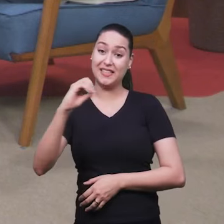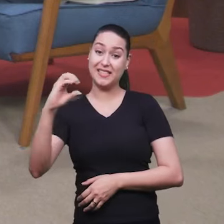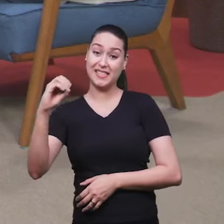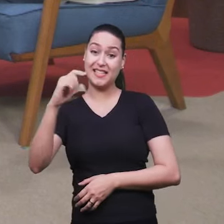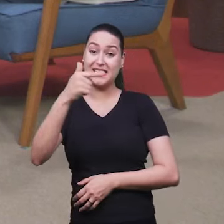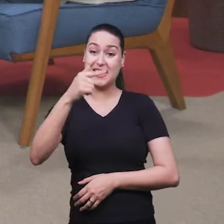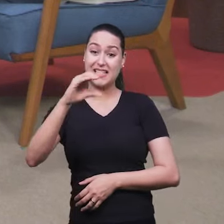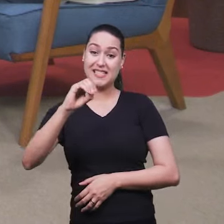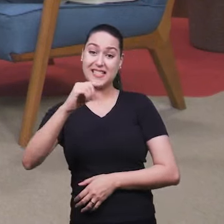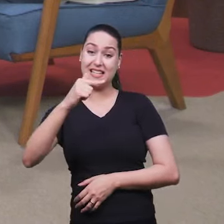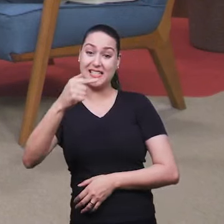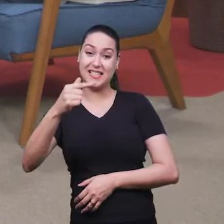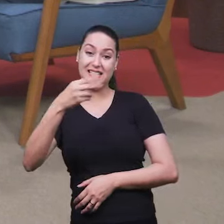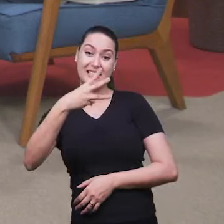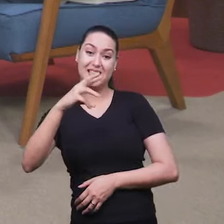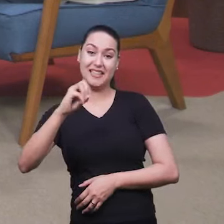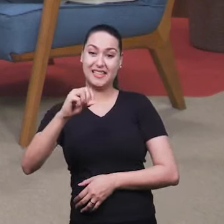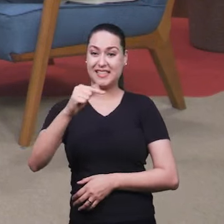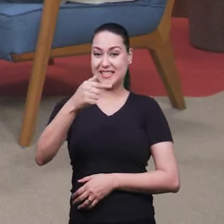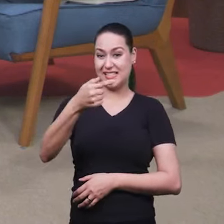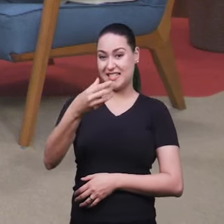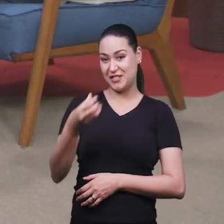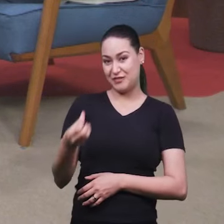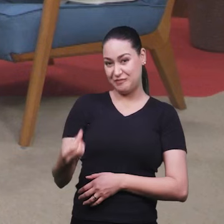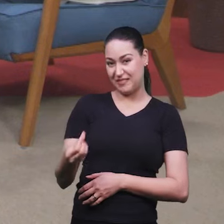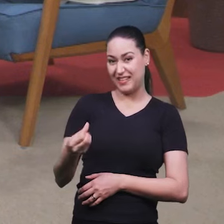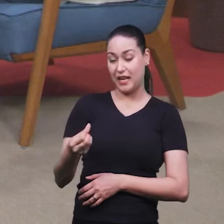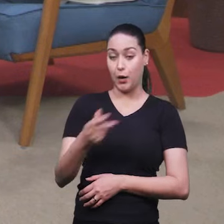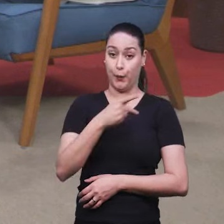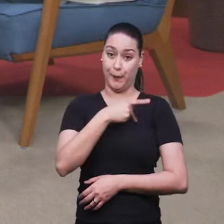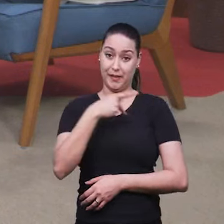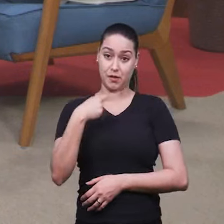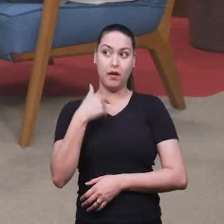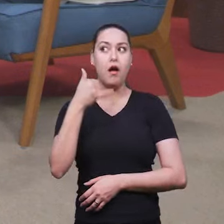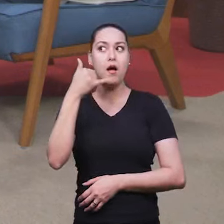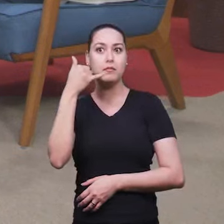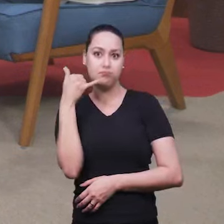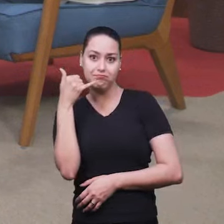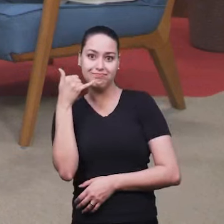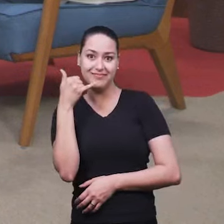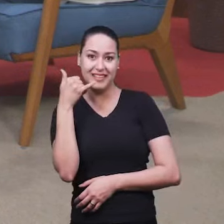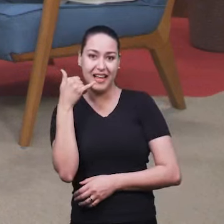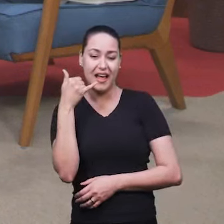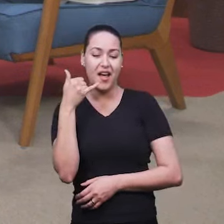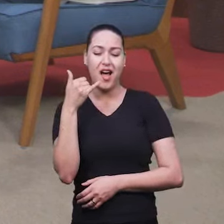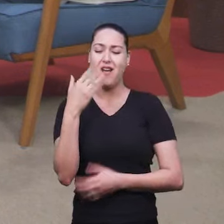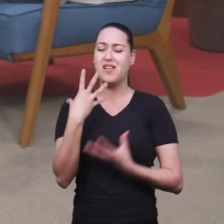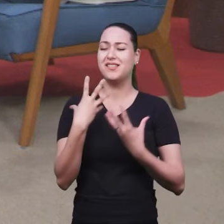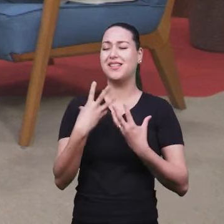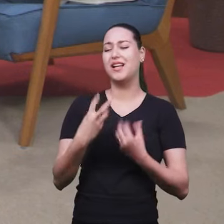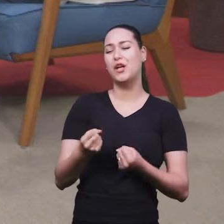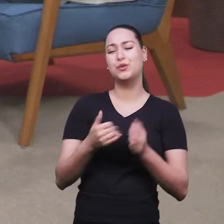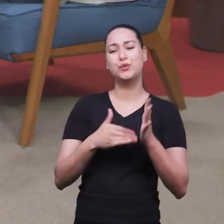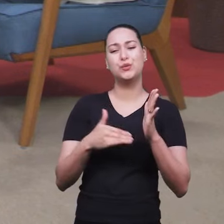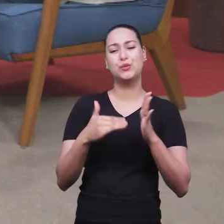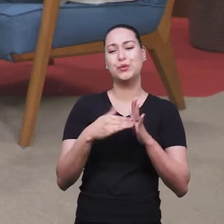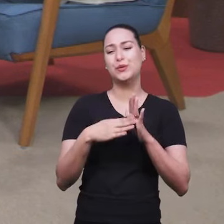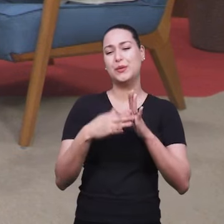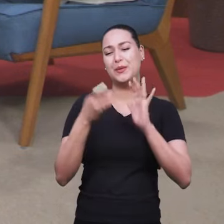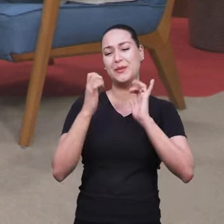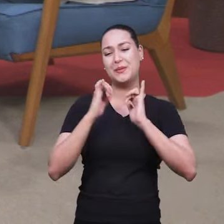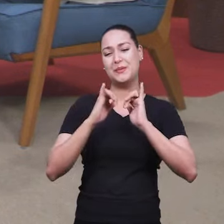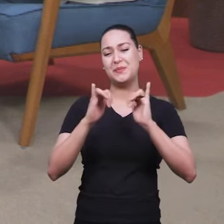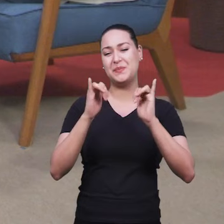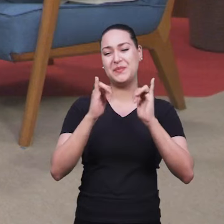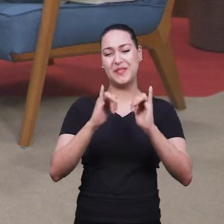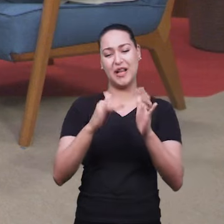0800 707 3076. Do outro lado da linha, o pastor vai atender a sua ligação, vai te ouvir, vai transmitir uma palavra do